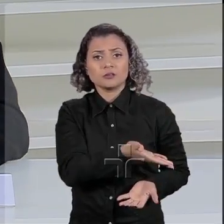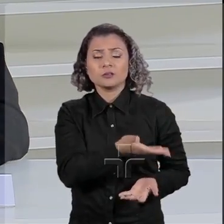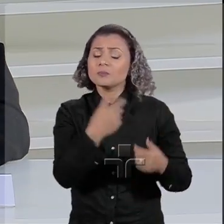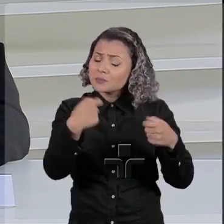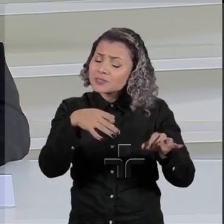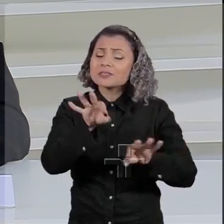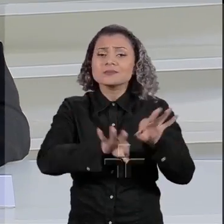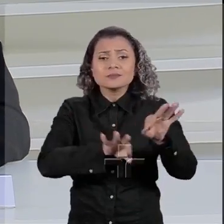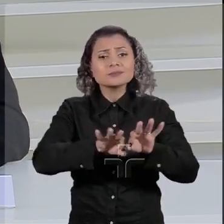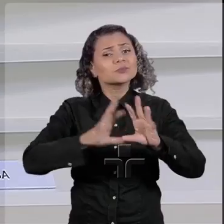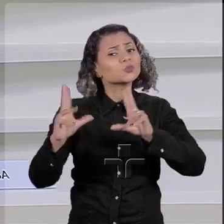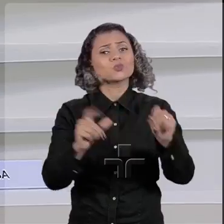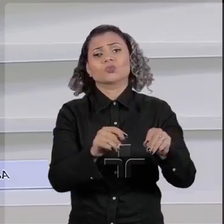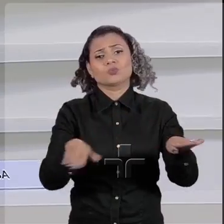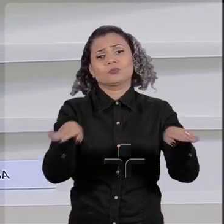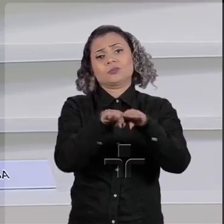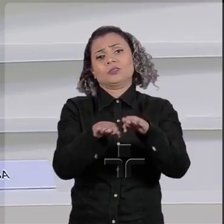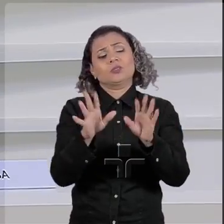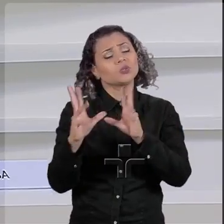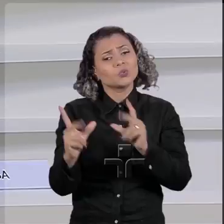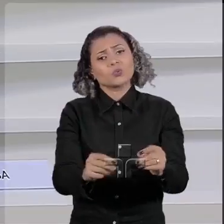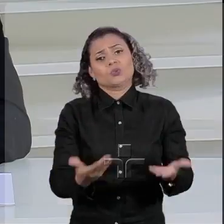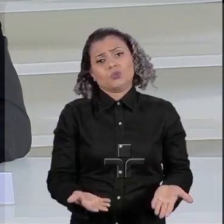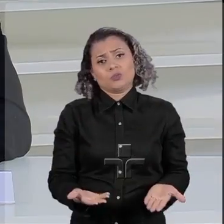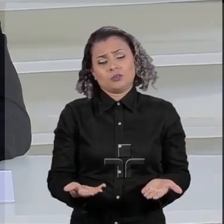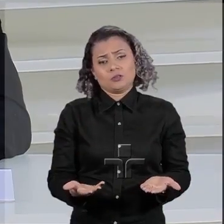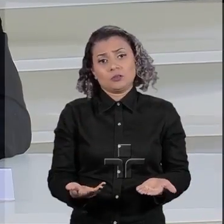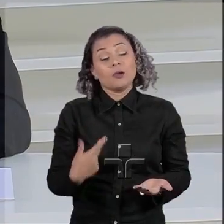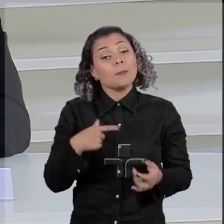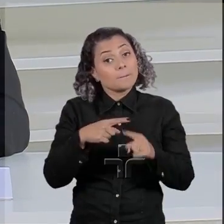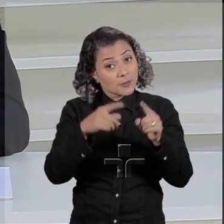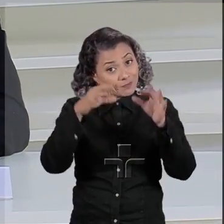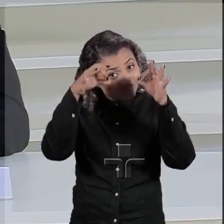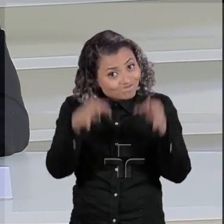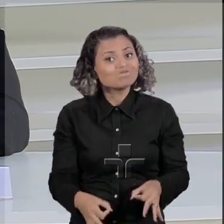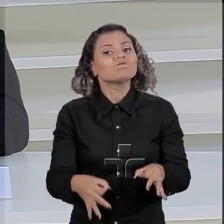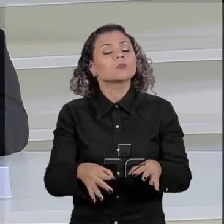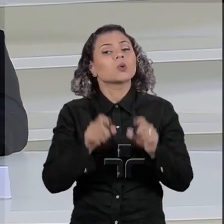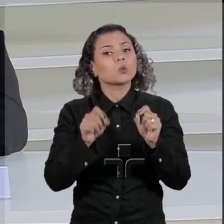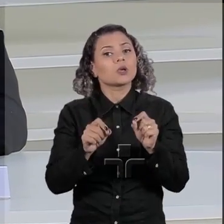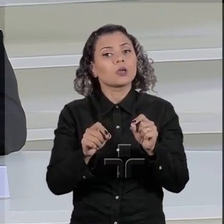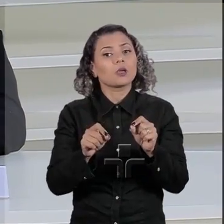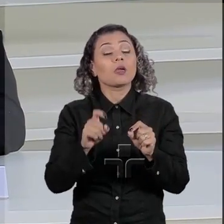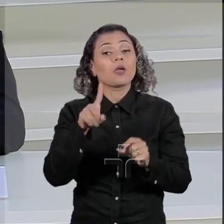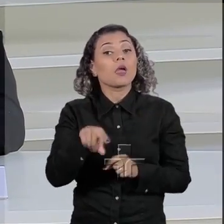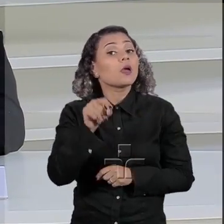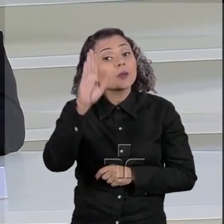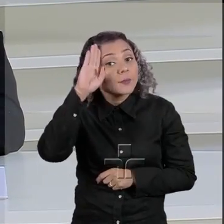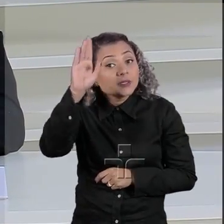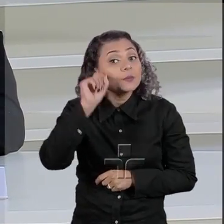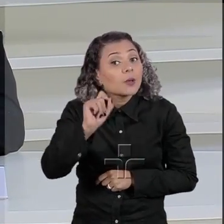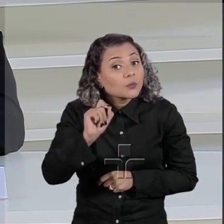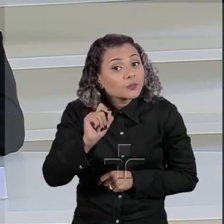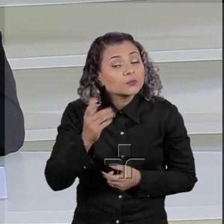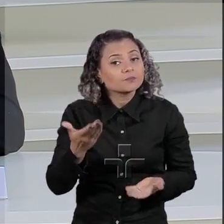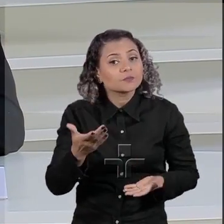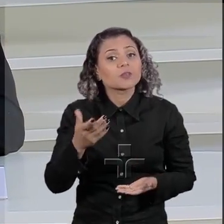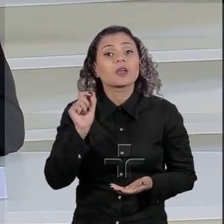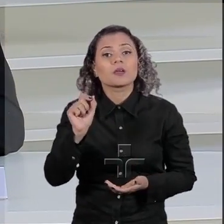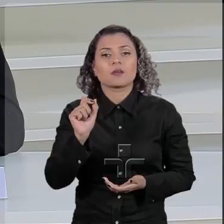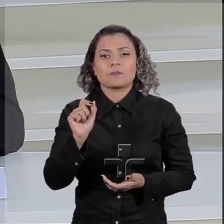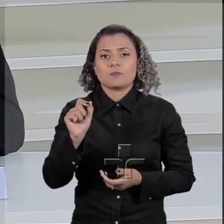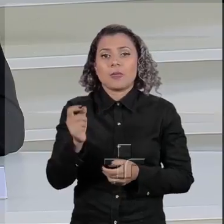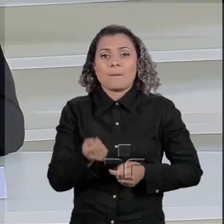Você tem muitas medidas a tomar. Agora, certamente, uma das medidas é o fato do